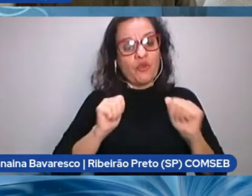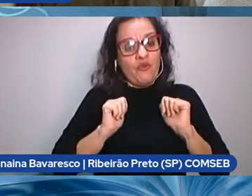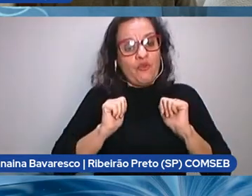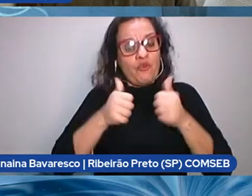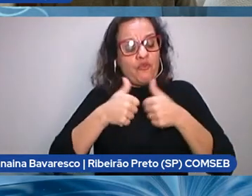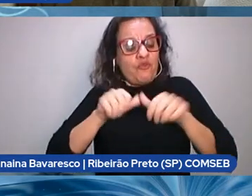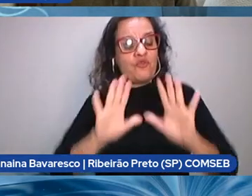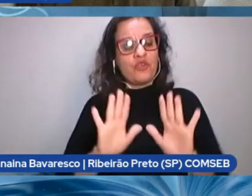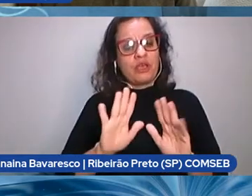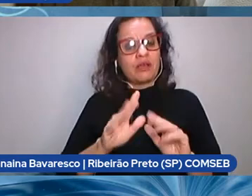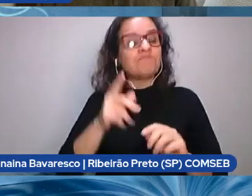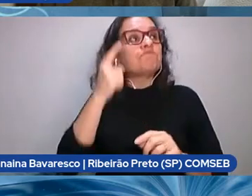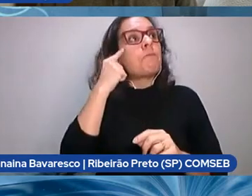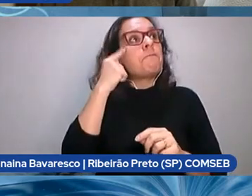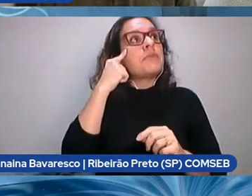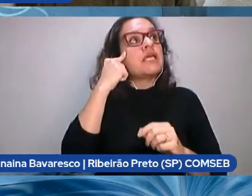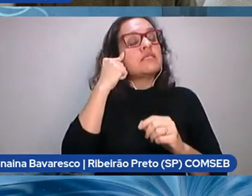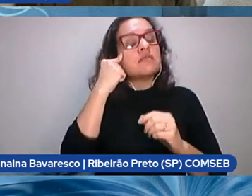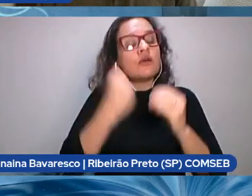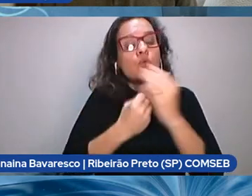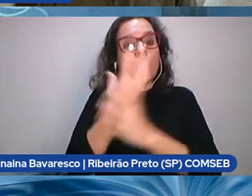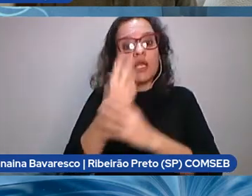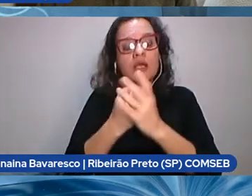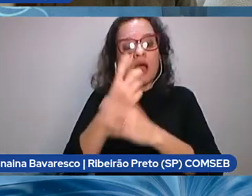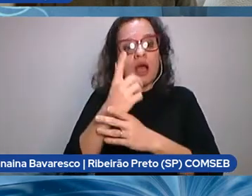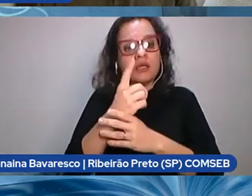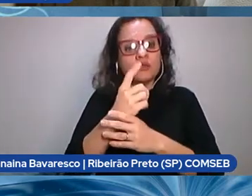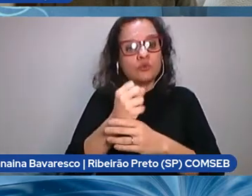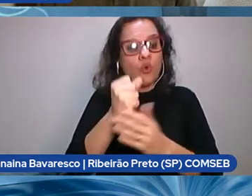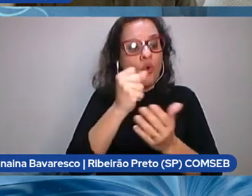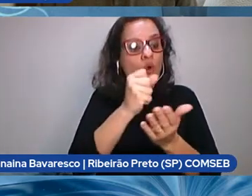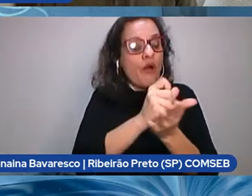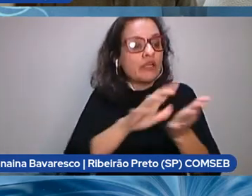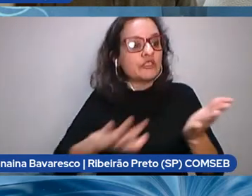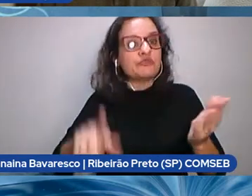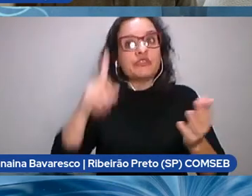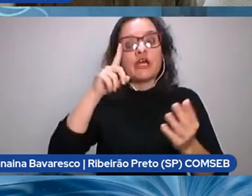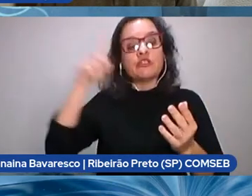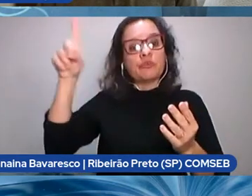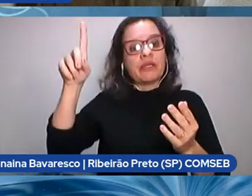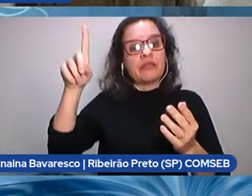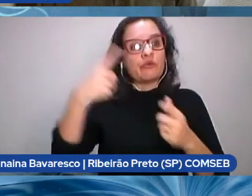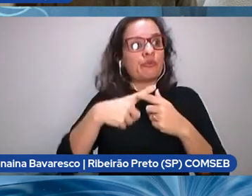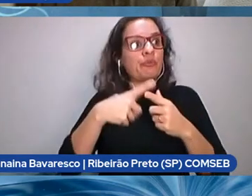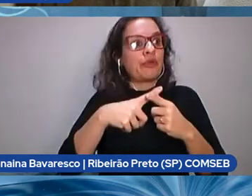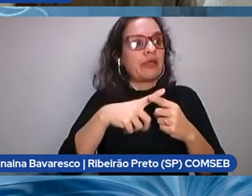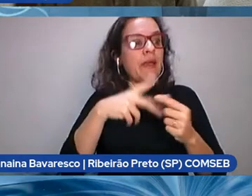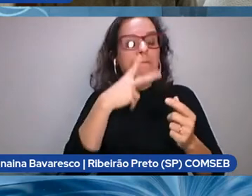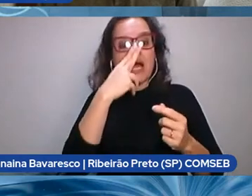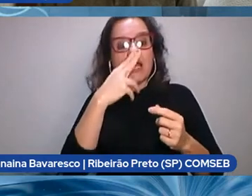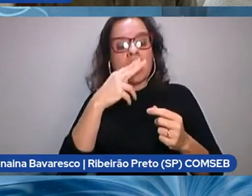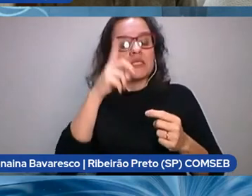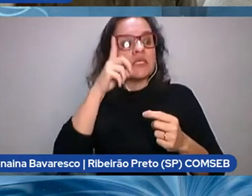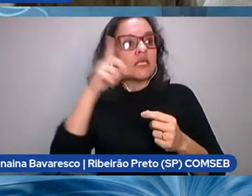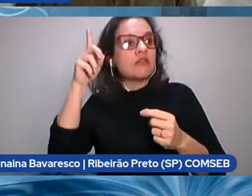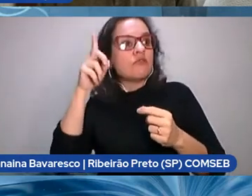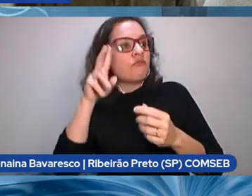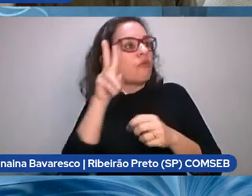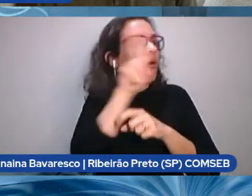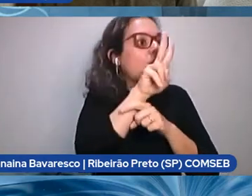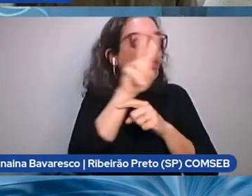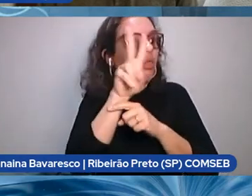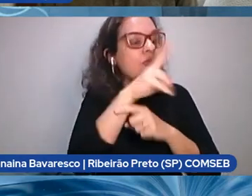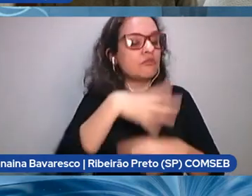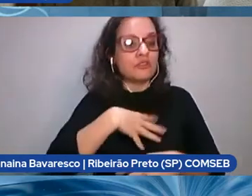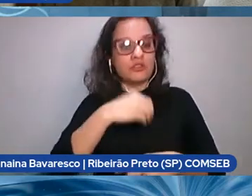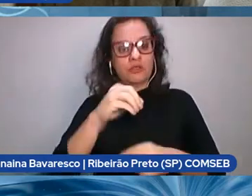criando alguma atividade para Deus, porque a gente não quer que Deus seja ocioso. Então, ele fica vigiando seus filhos. Então, essa é uma